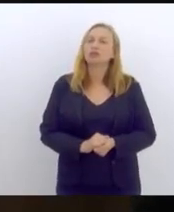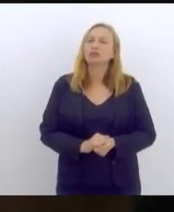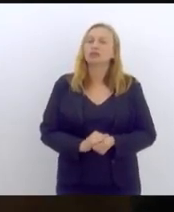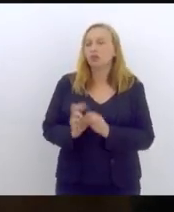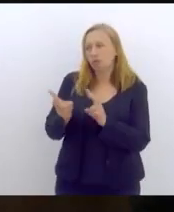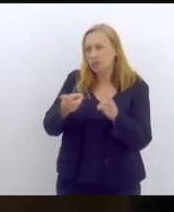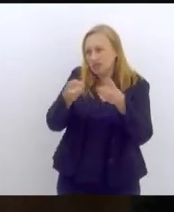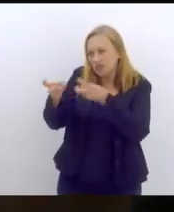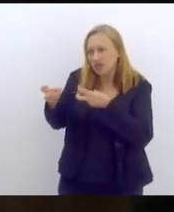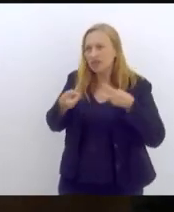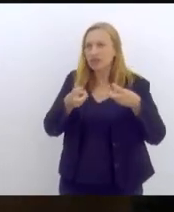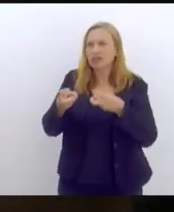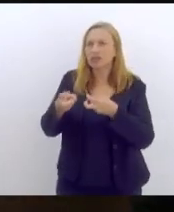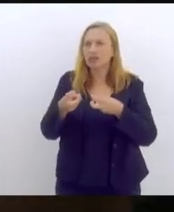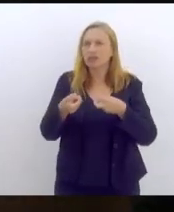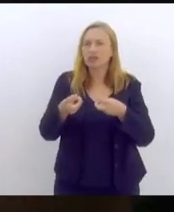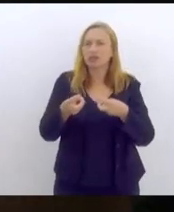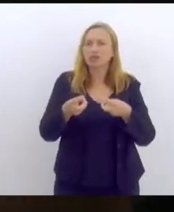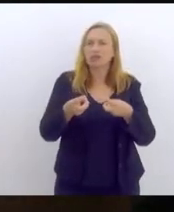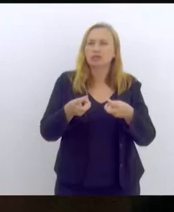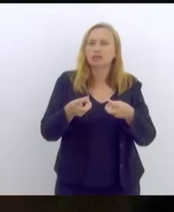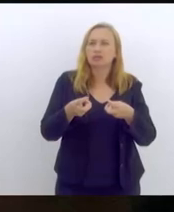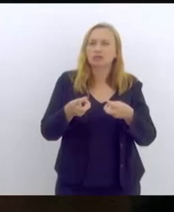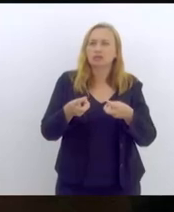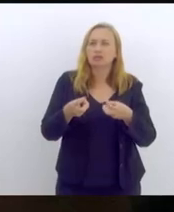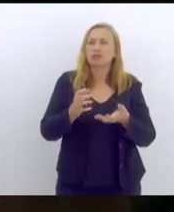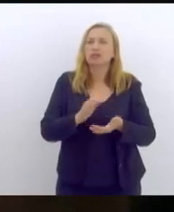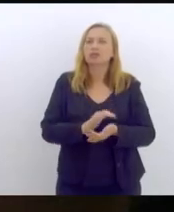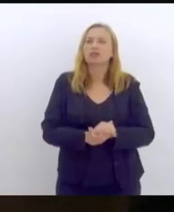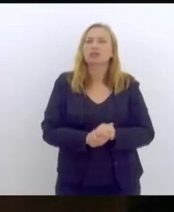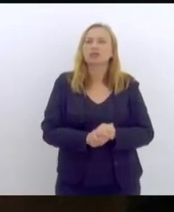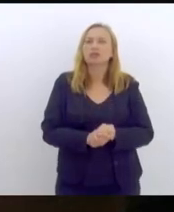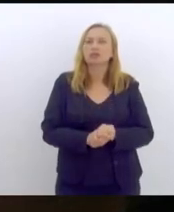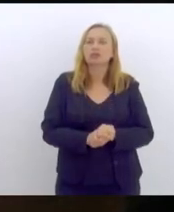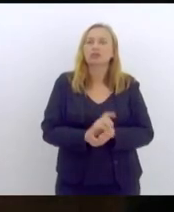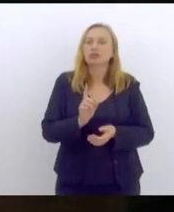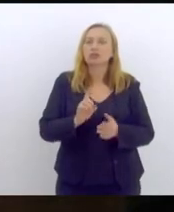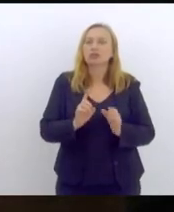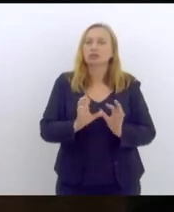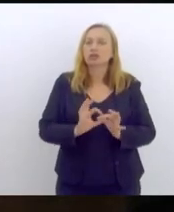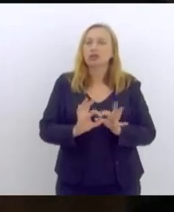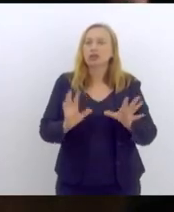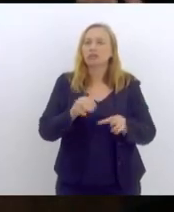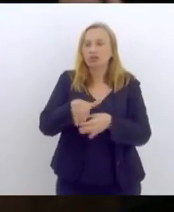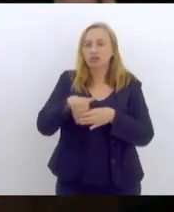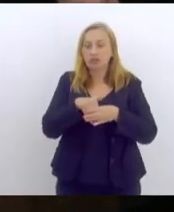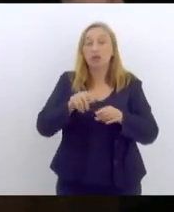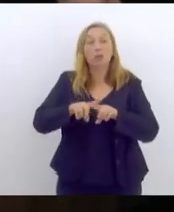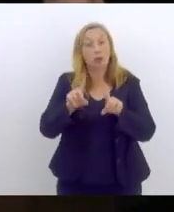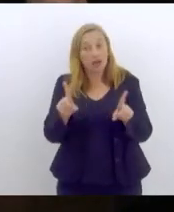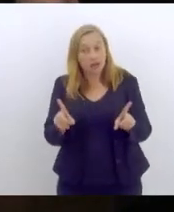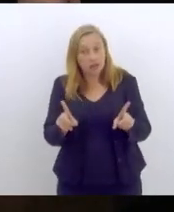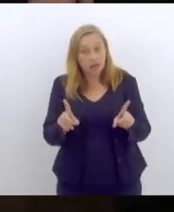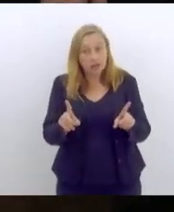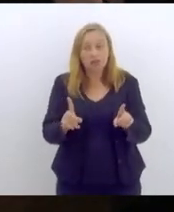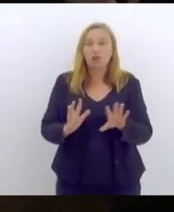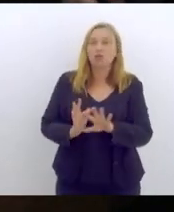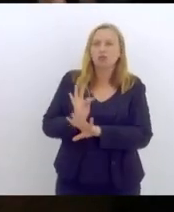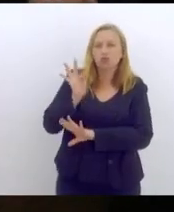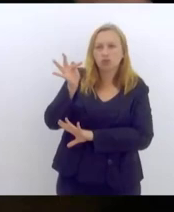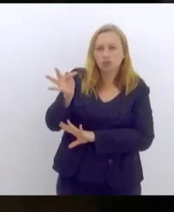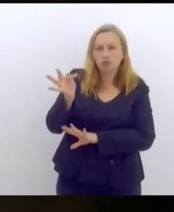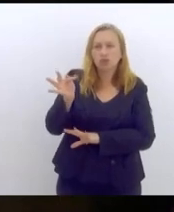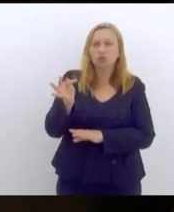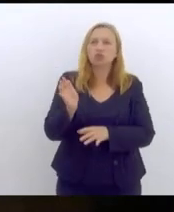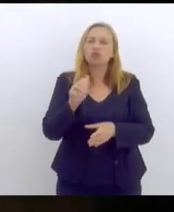aqui a manifestação antecipada, quando não está aberta a votação ainda, mas para uma futura